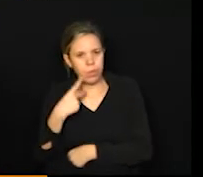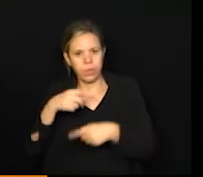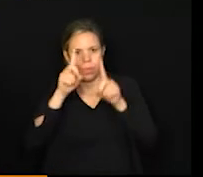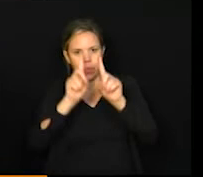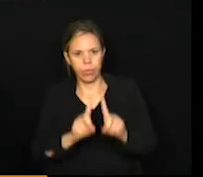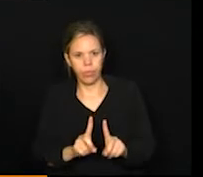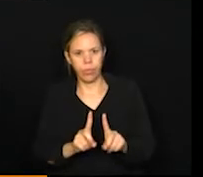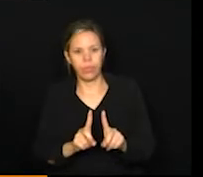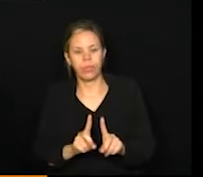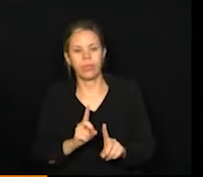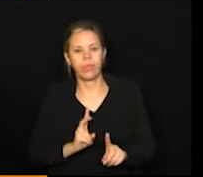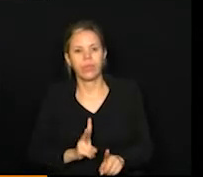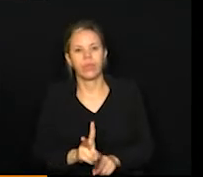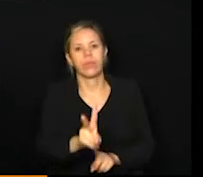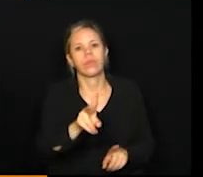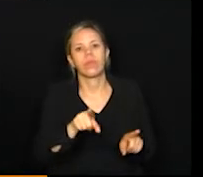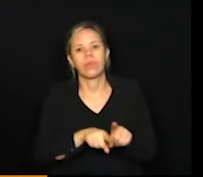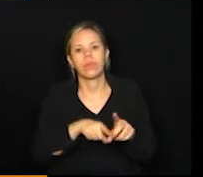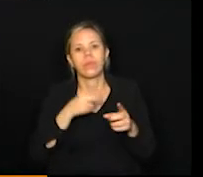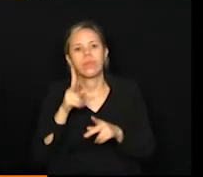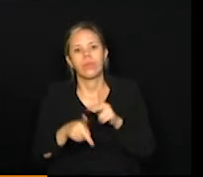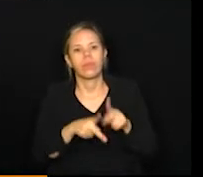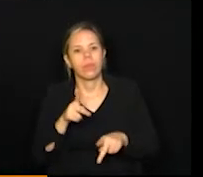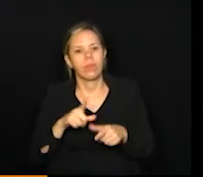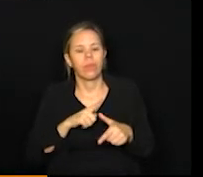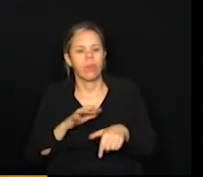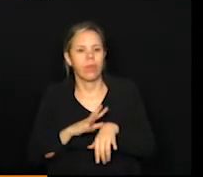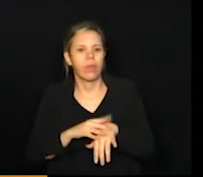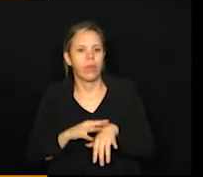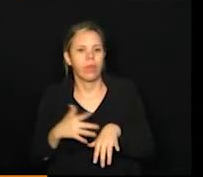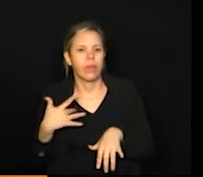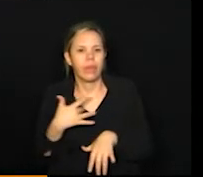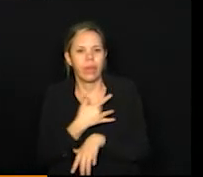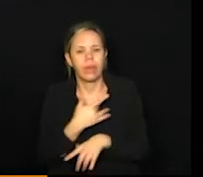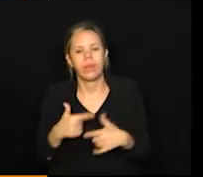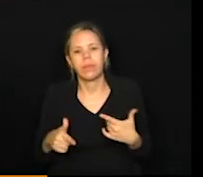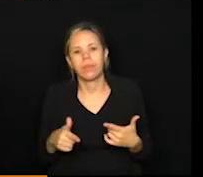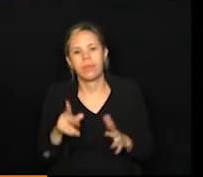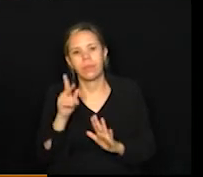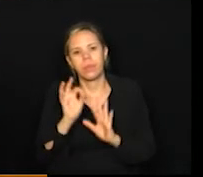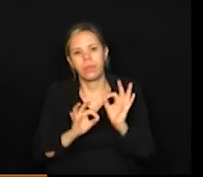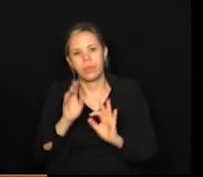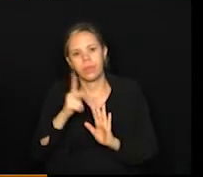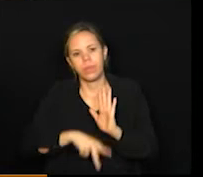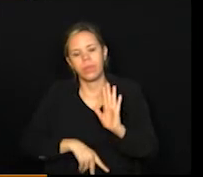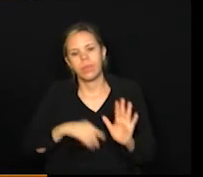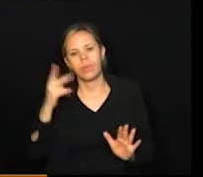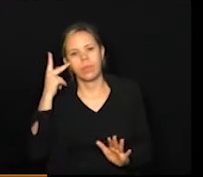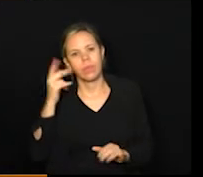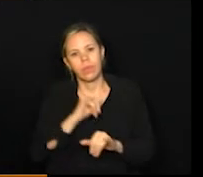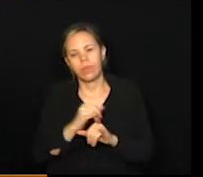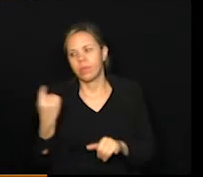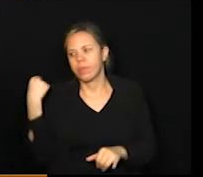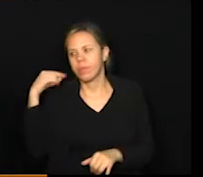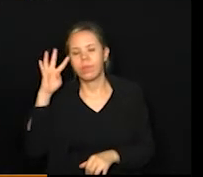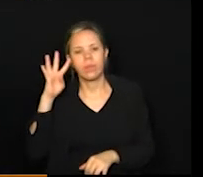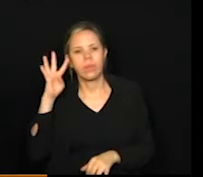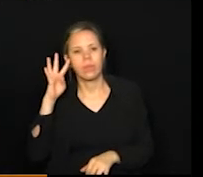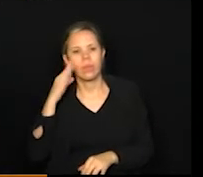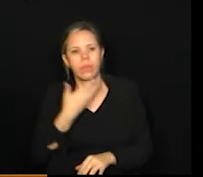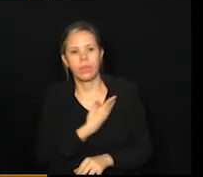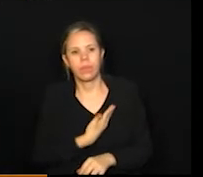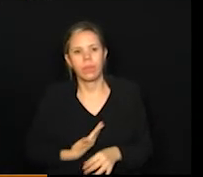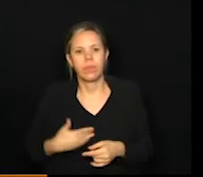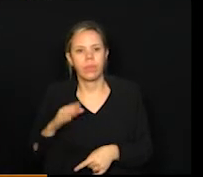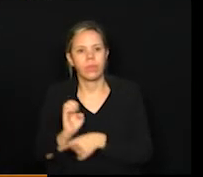deficiência permanente e pessoas com comorbidade, de acordo com o Plano São Paulo, anunciado na última quarta-feira pelo governo